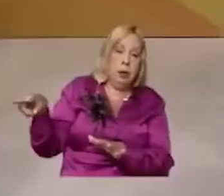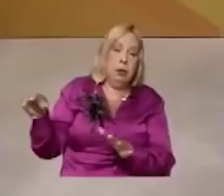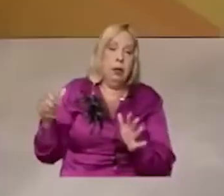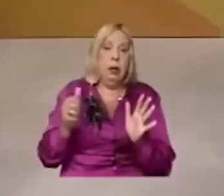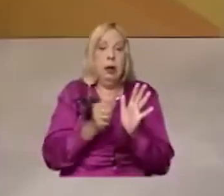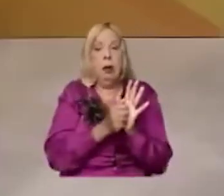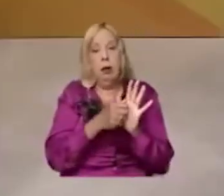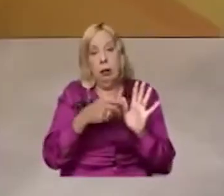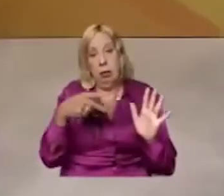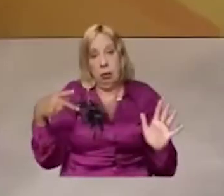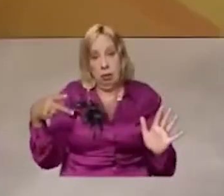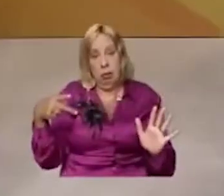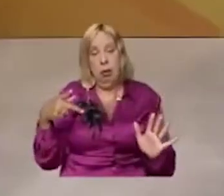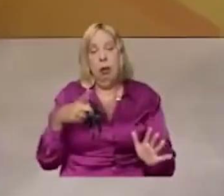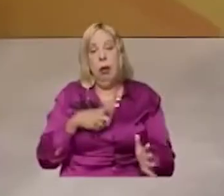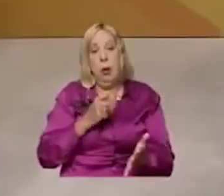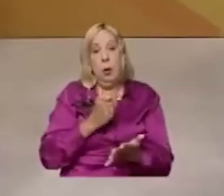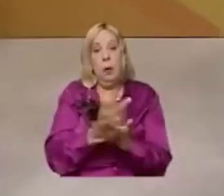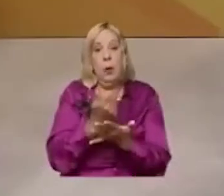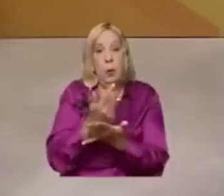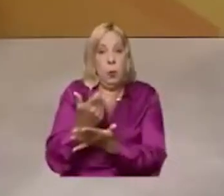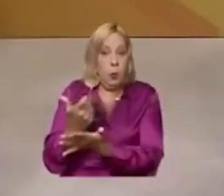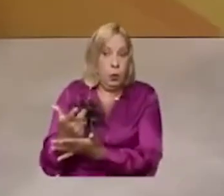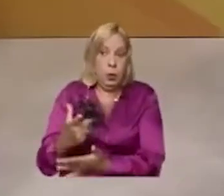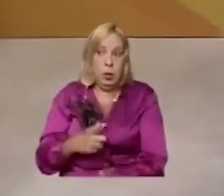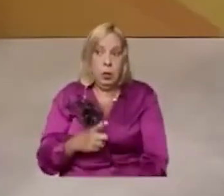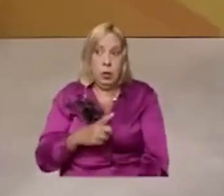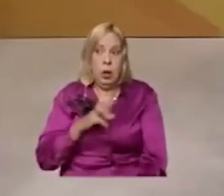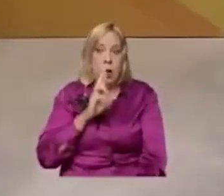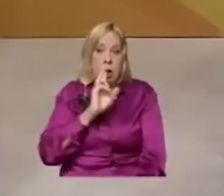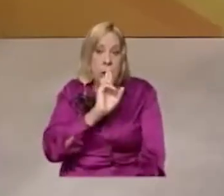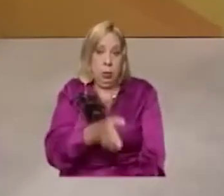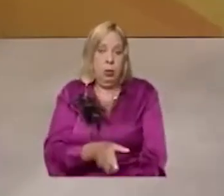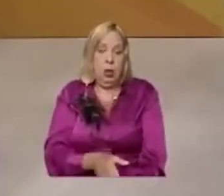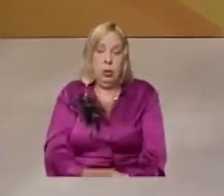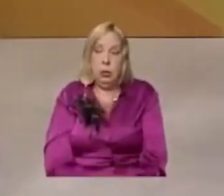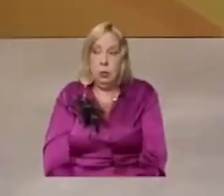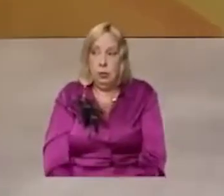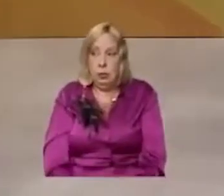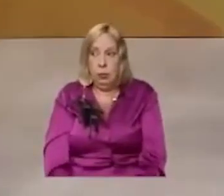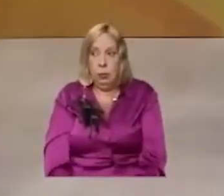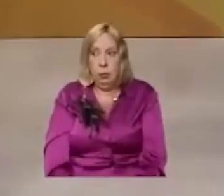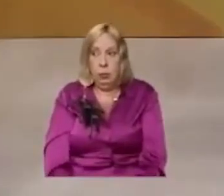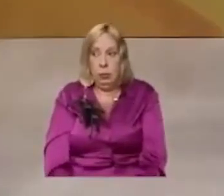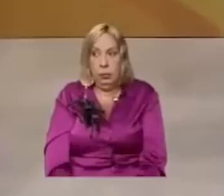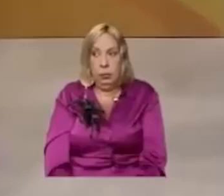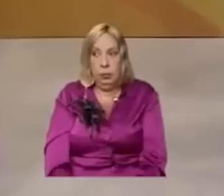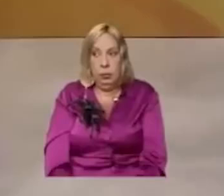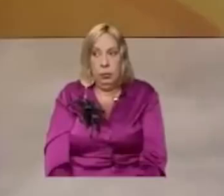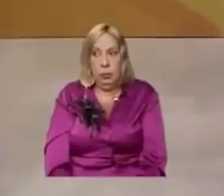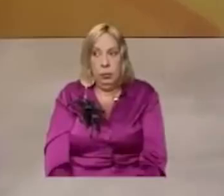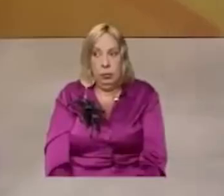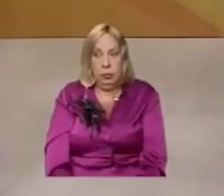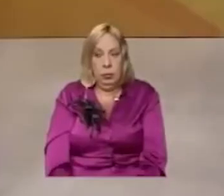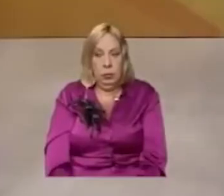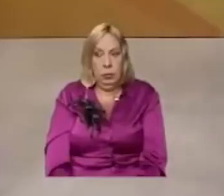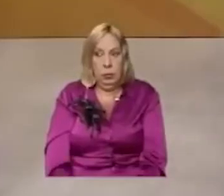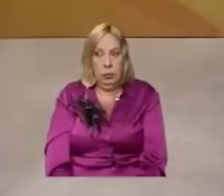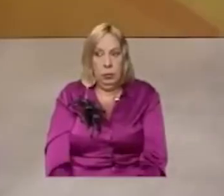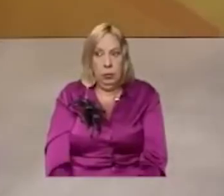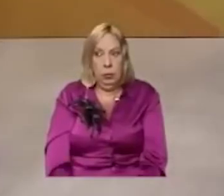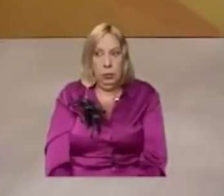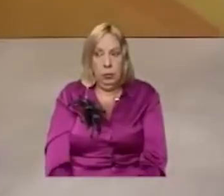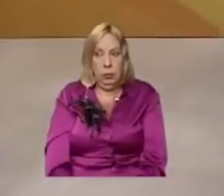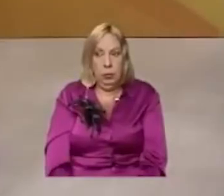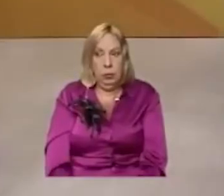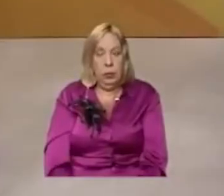mais seria premiado com um din-din. Ah, eu adorei. E saiu o resultado da semana, hein? Ah, a gente já vai e vem aí, ó, mais.